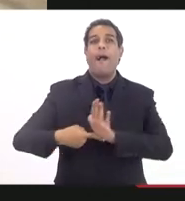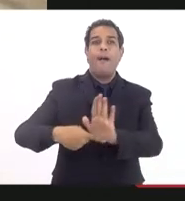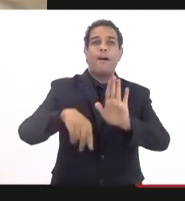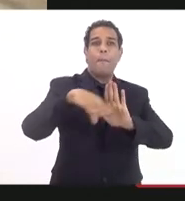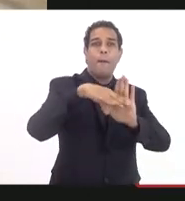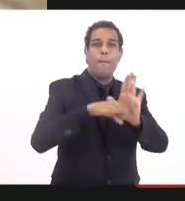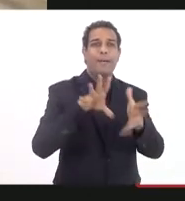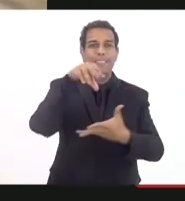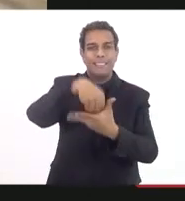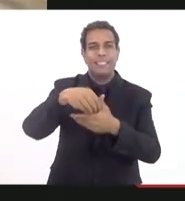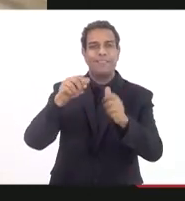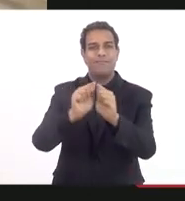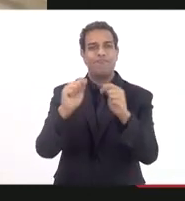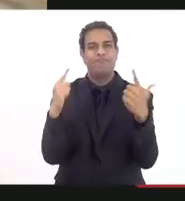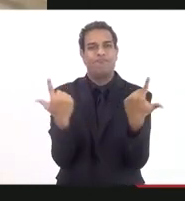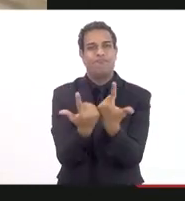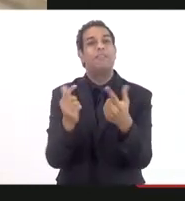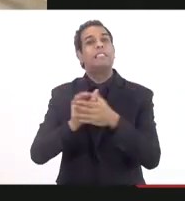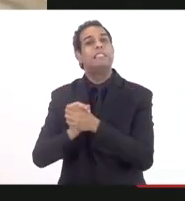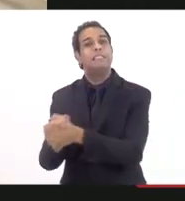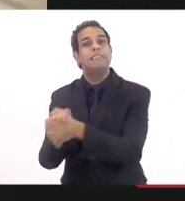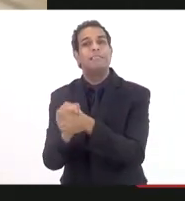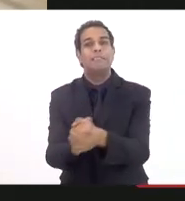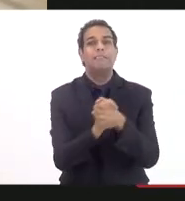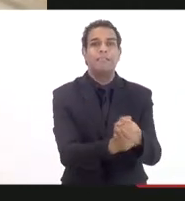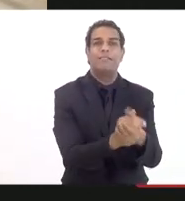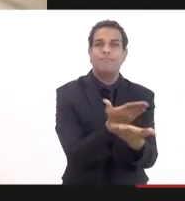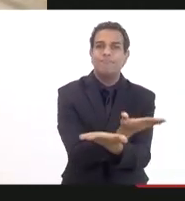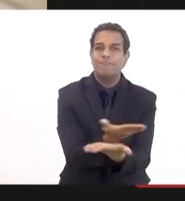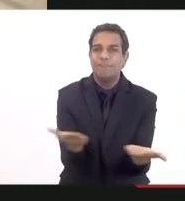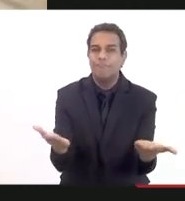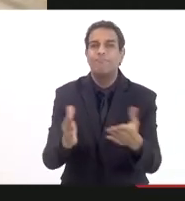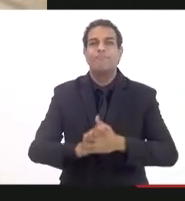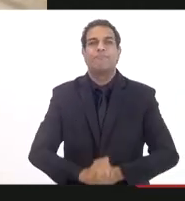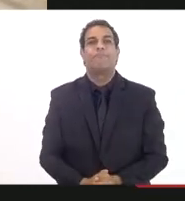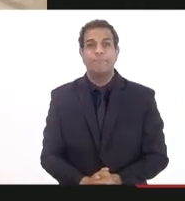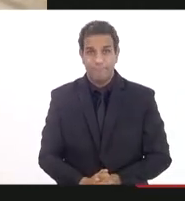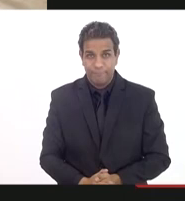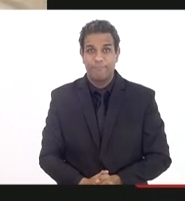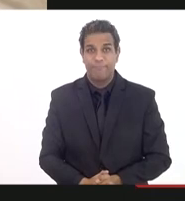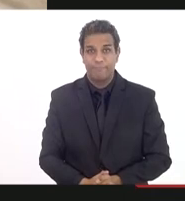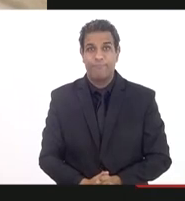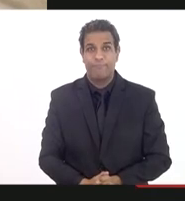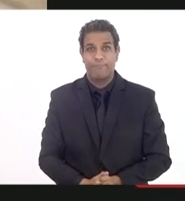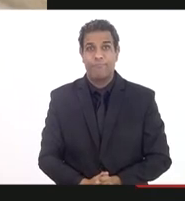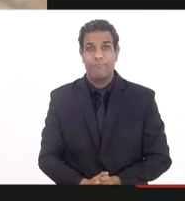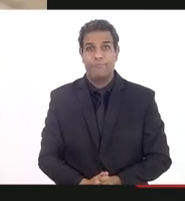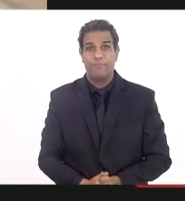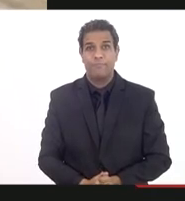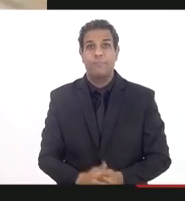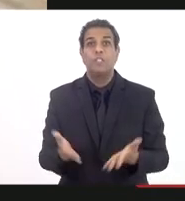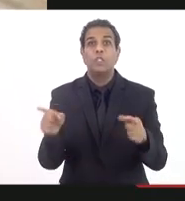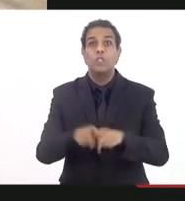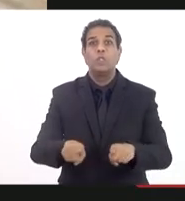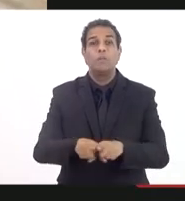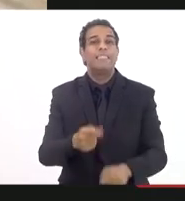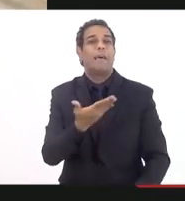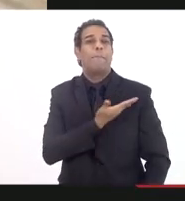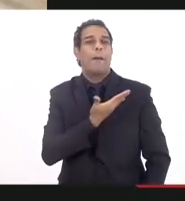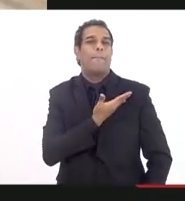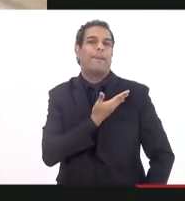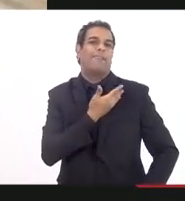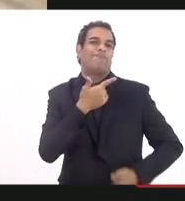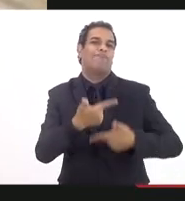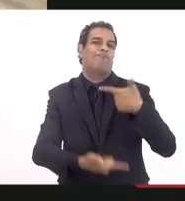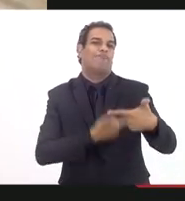ALERJ. Cumprimentar o Basília. Basília é um companheiro de